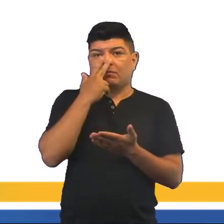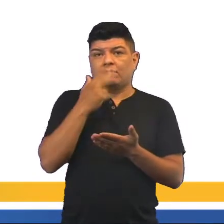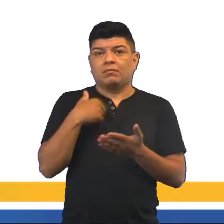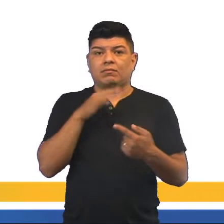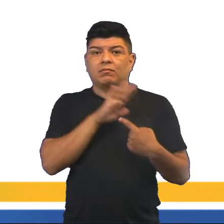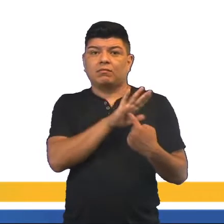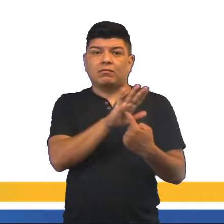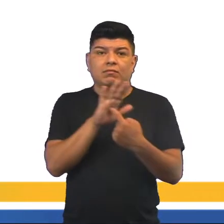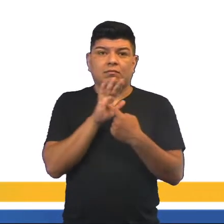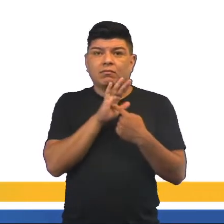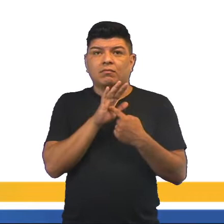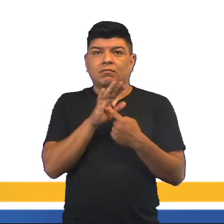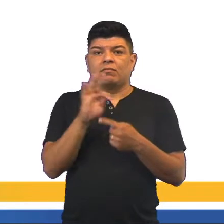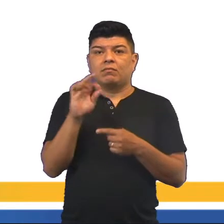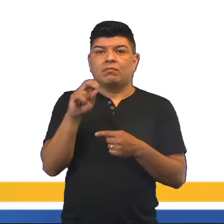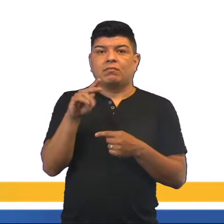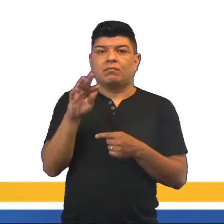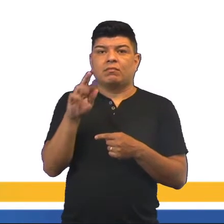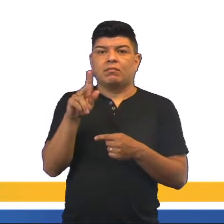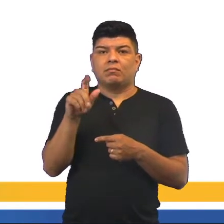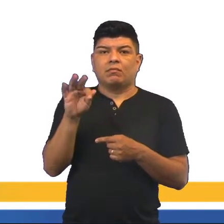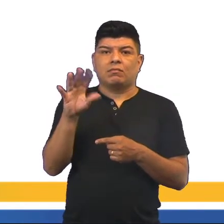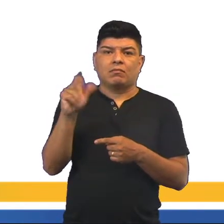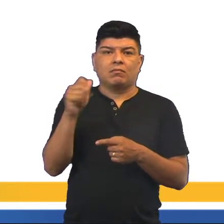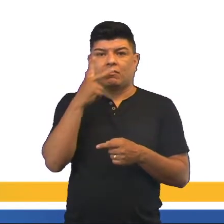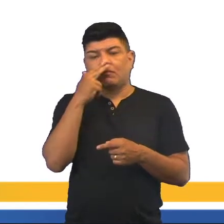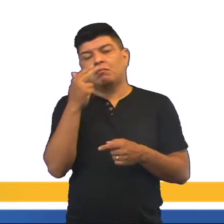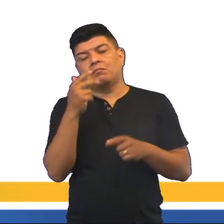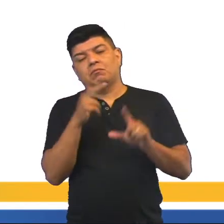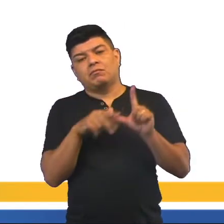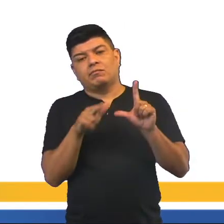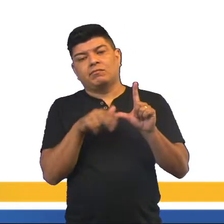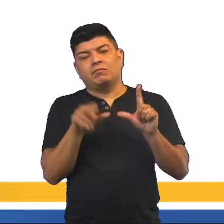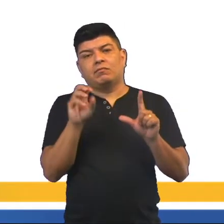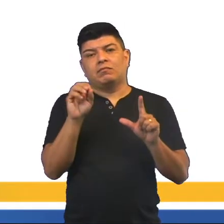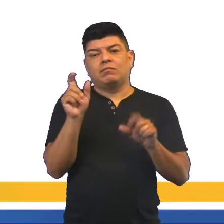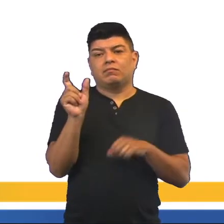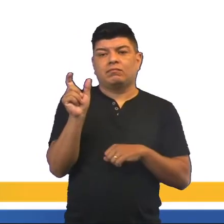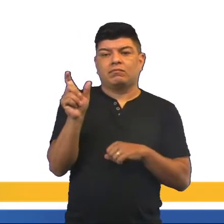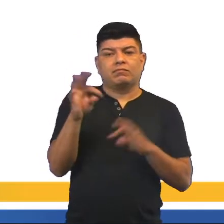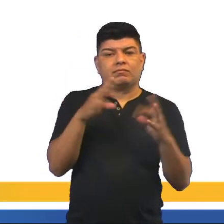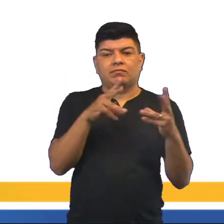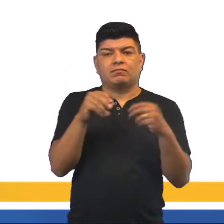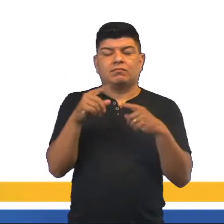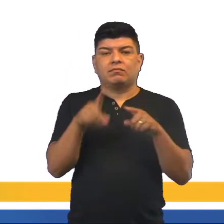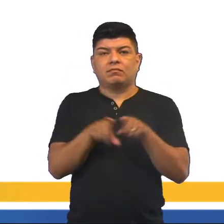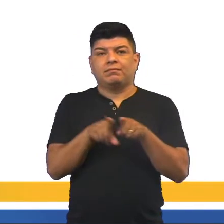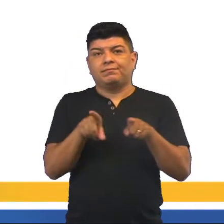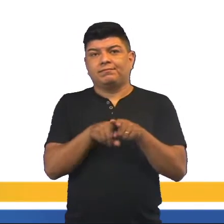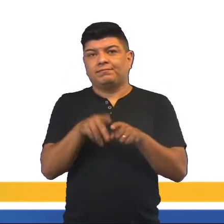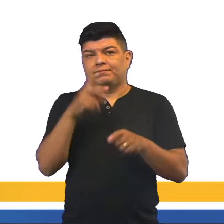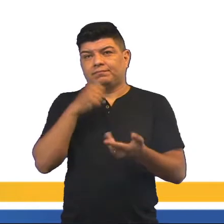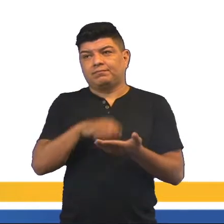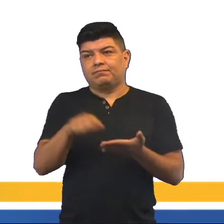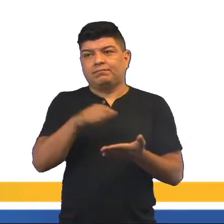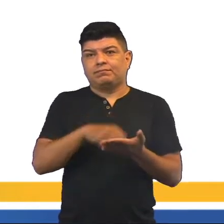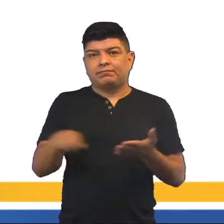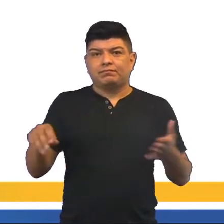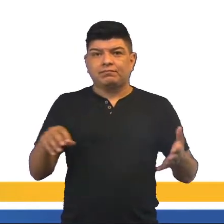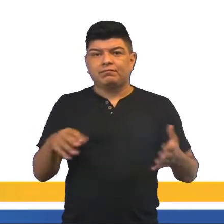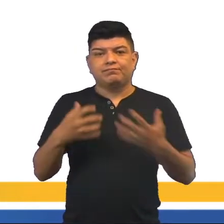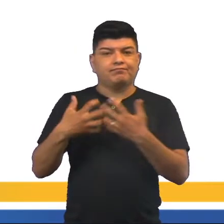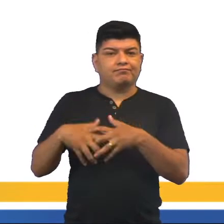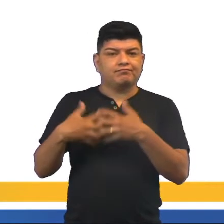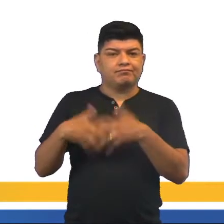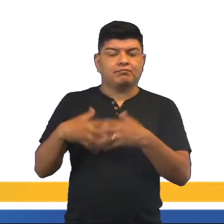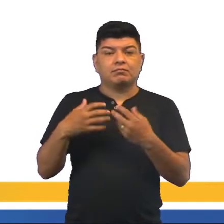uma representação fonográfica, às vezes de uma letra, outras vezes de palavras inteiras. Trata-se de uma escrita